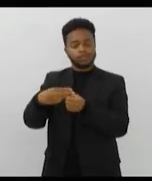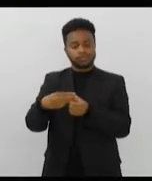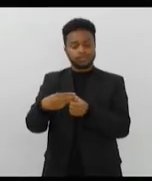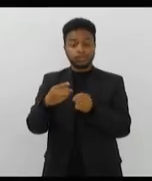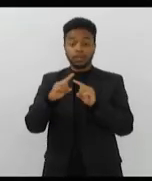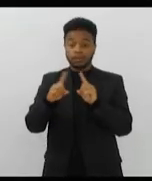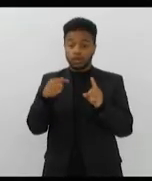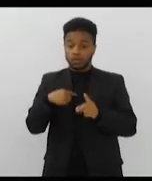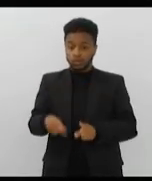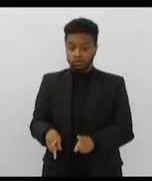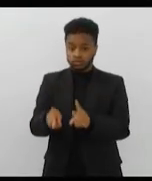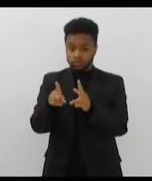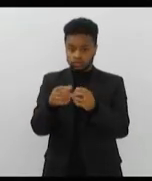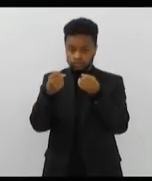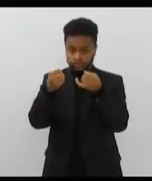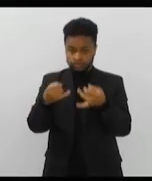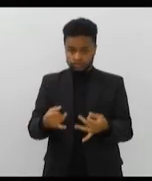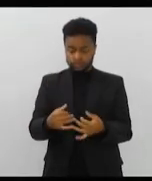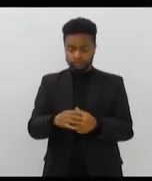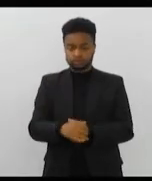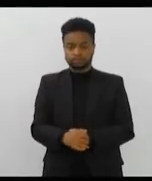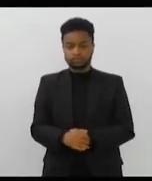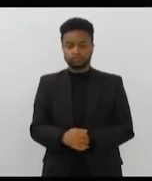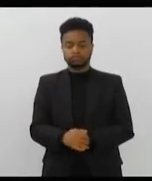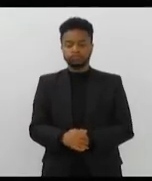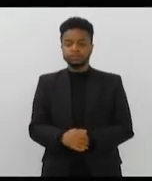Mas, continuando.